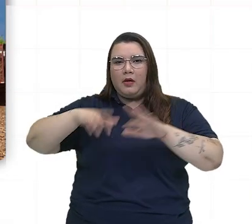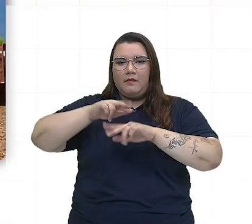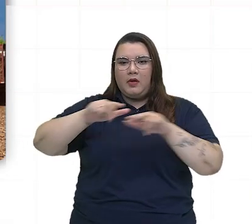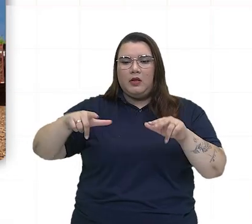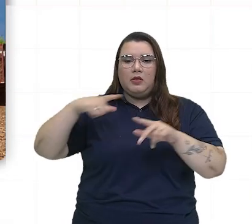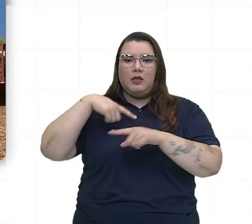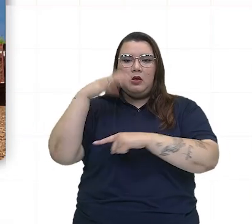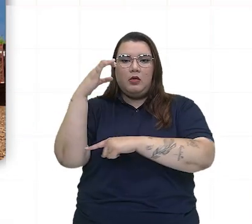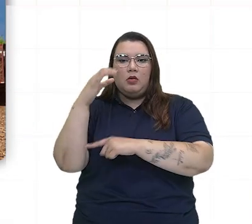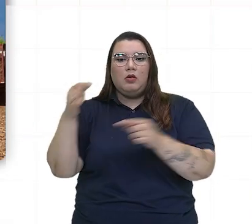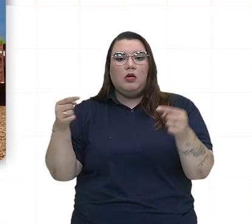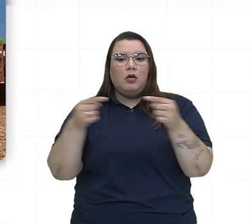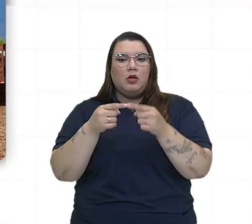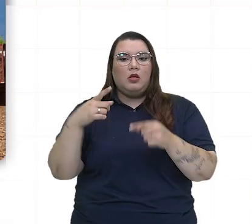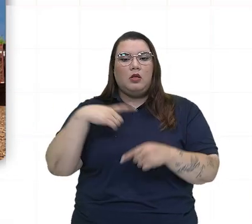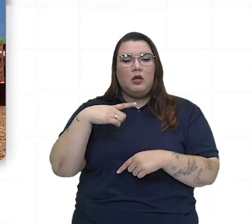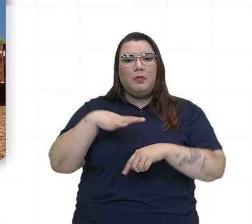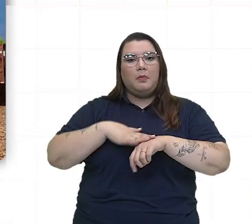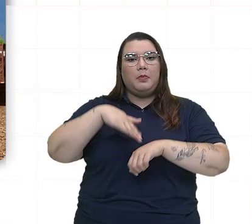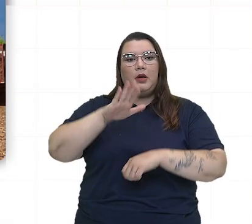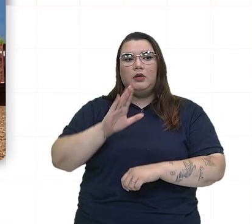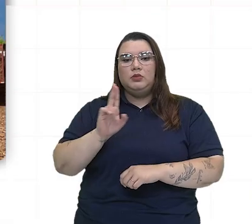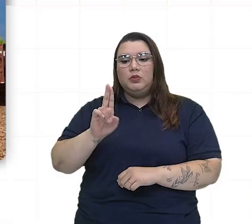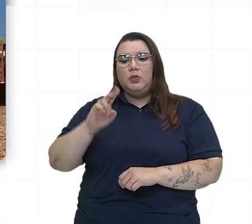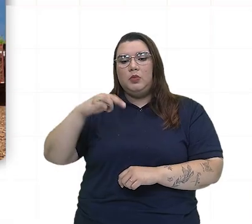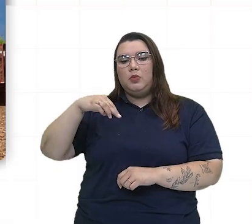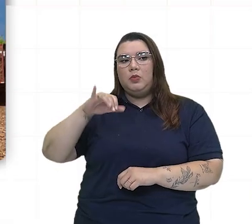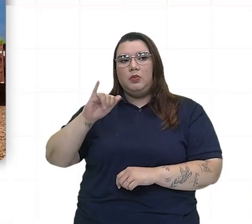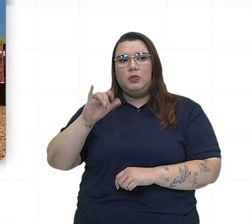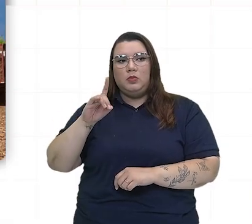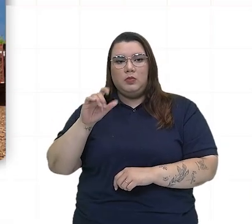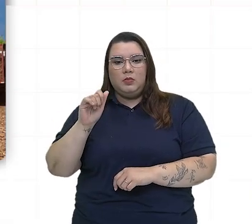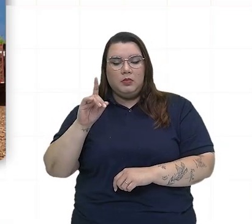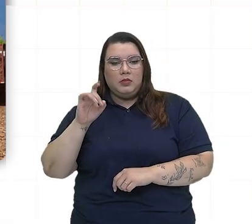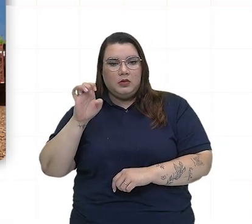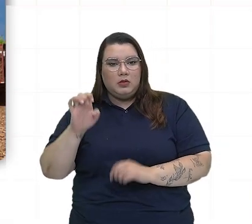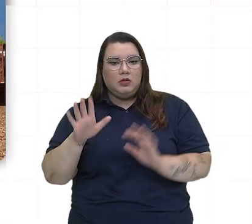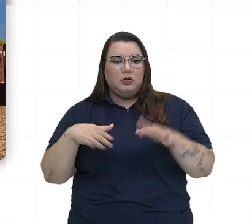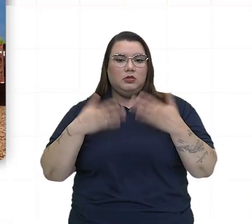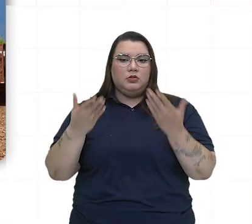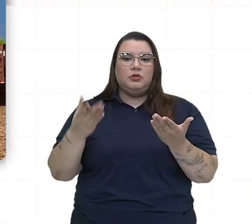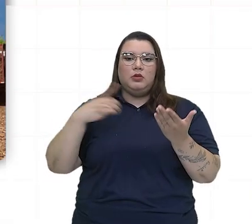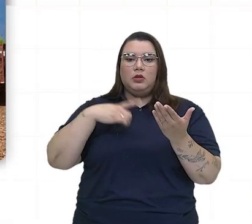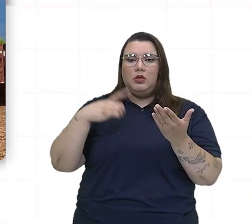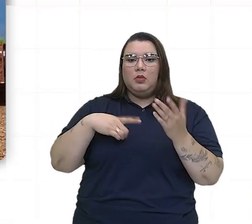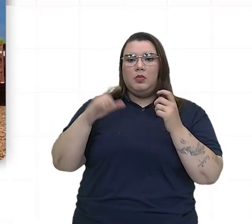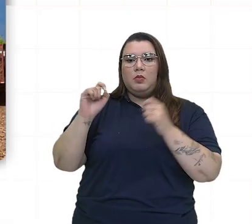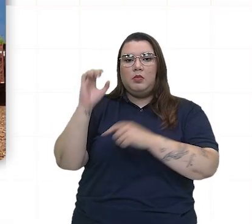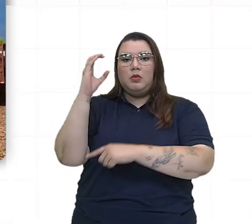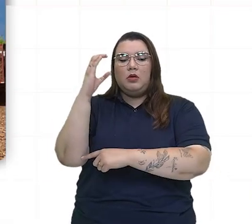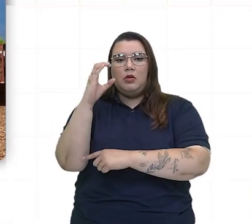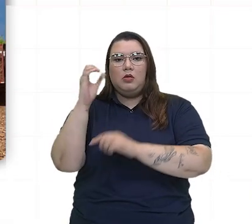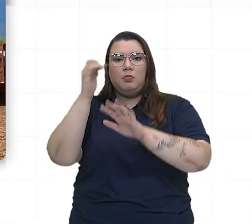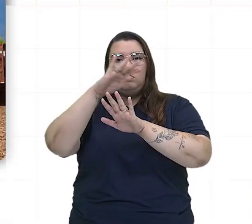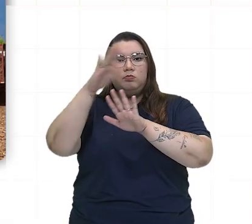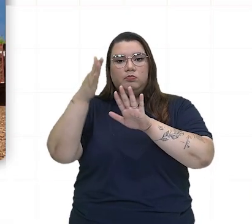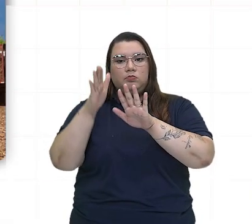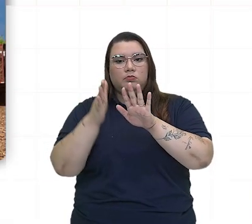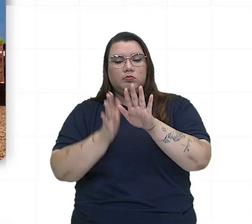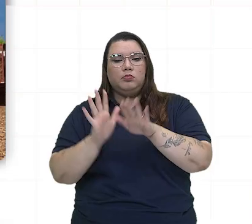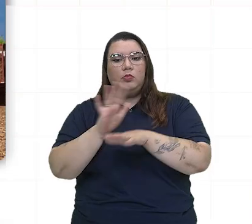onde nós temos uma umidade maior, né? Então, nós vamos ter ali um clima litorâneo que